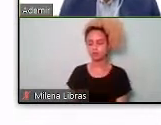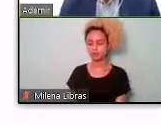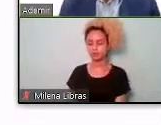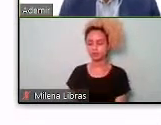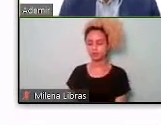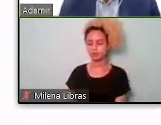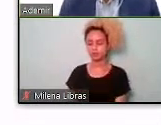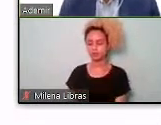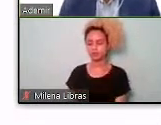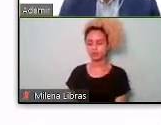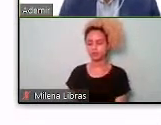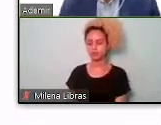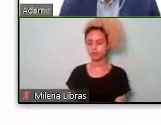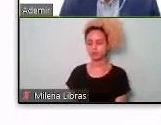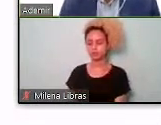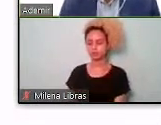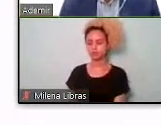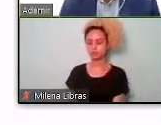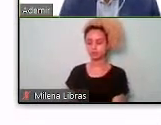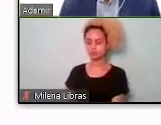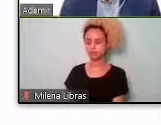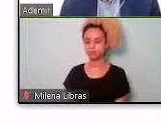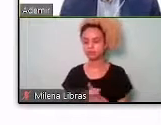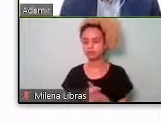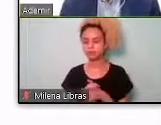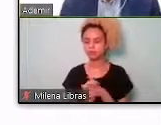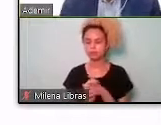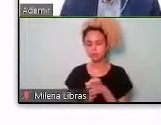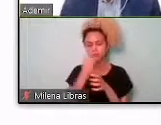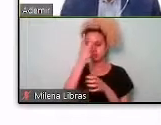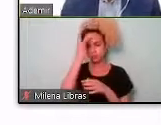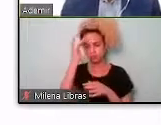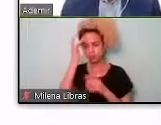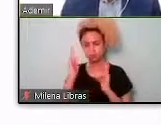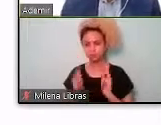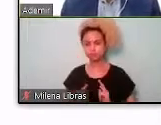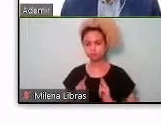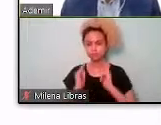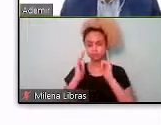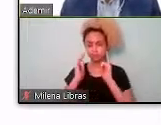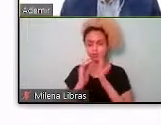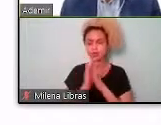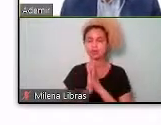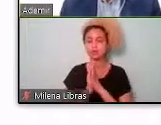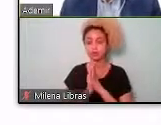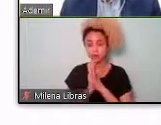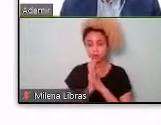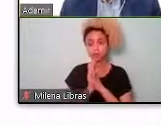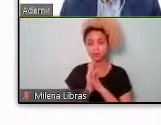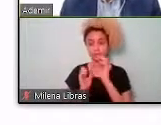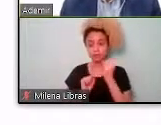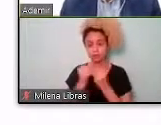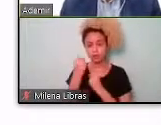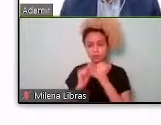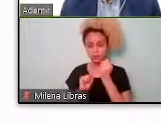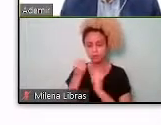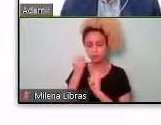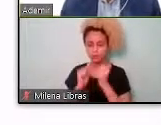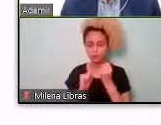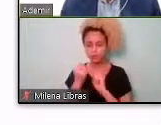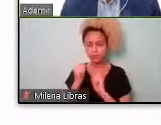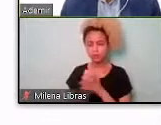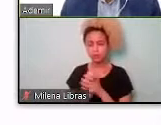administradores dos condomínios residenciais, comerciais e industriais, que é a